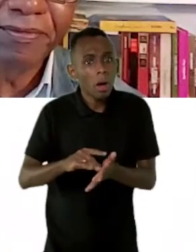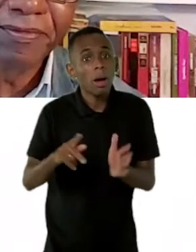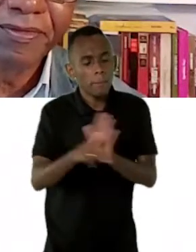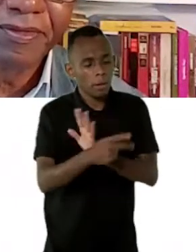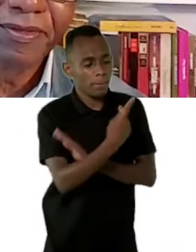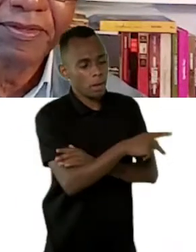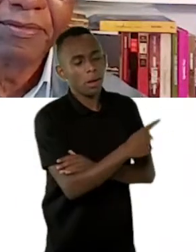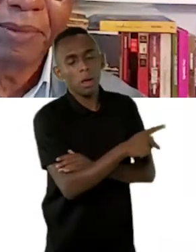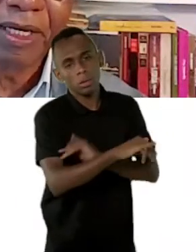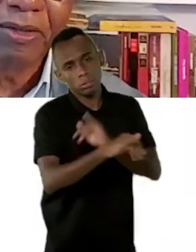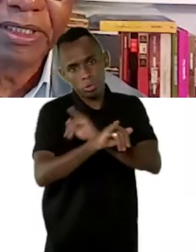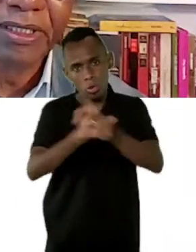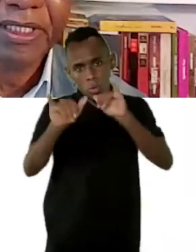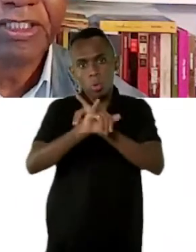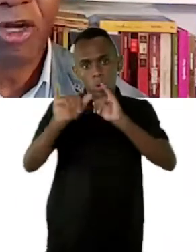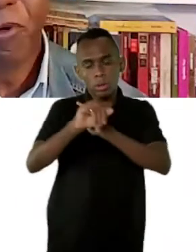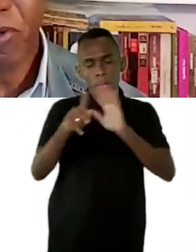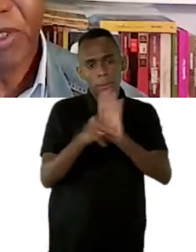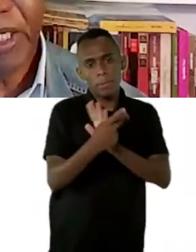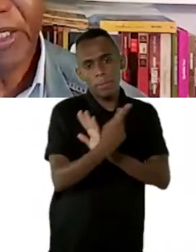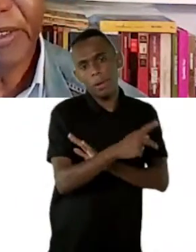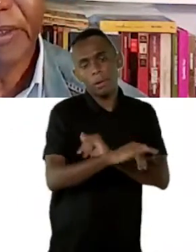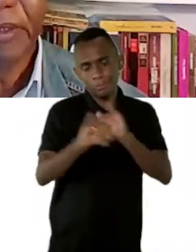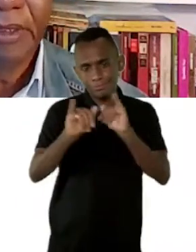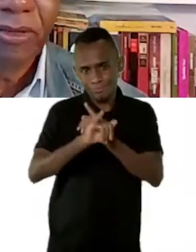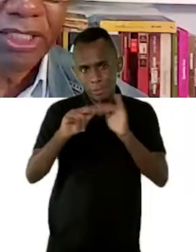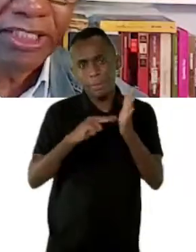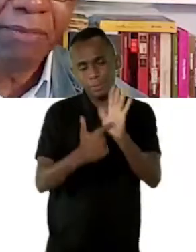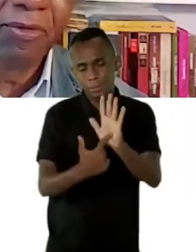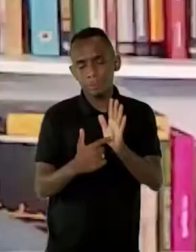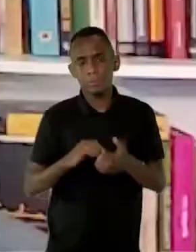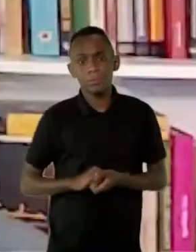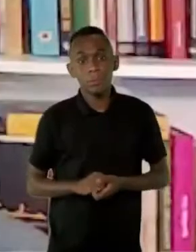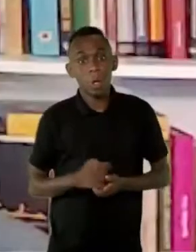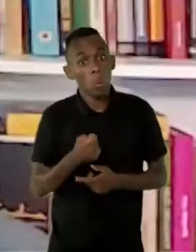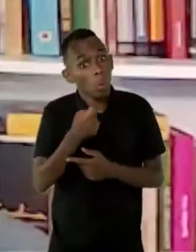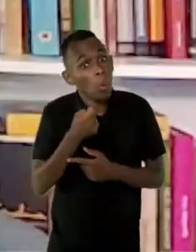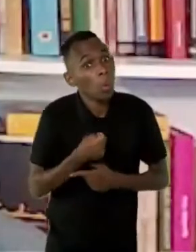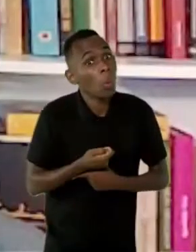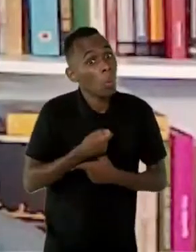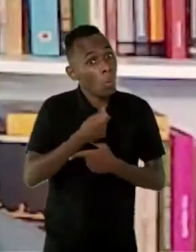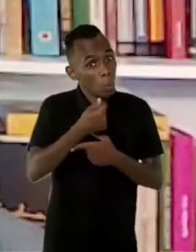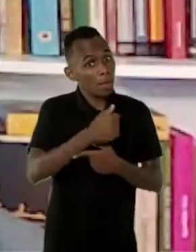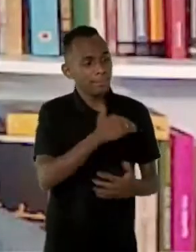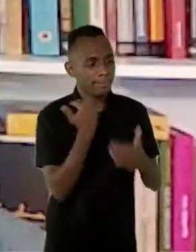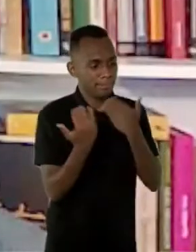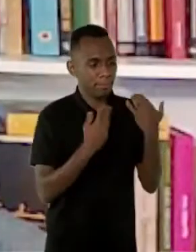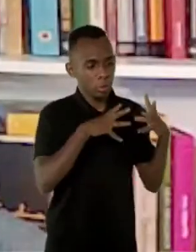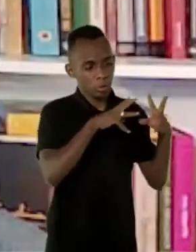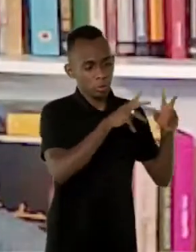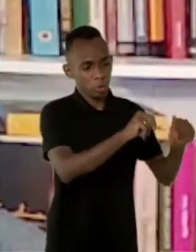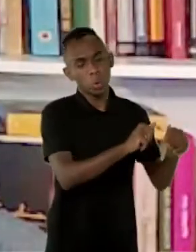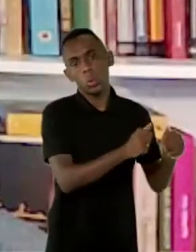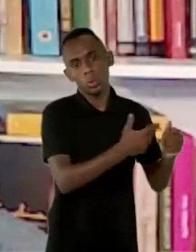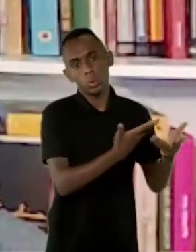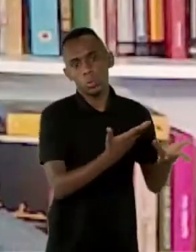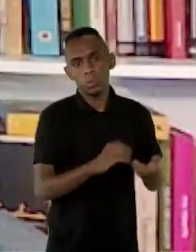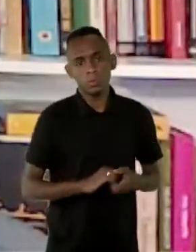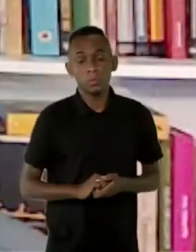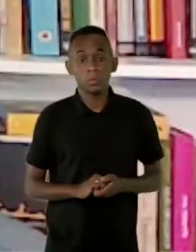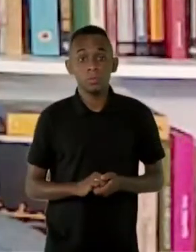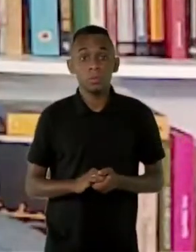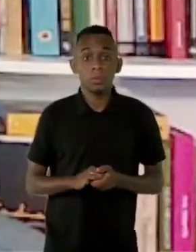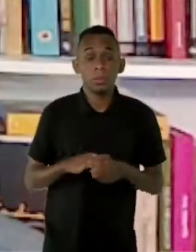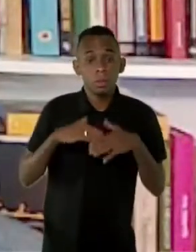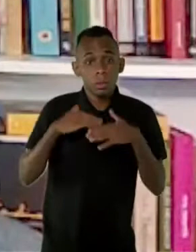própria Carolina. A própria Carolina. Então, por um triz. Então, assim, é muito. Eu acho que assim, é a